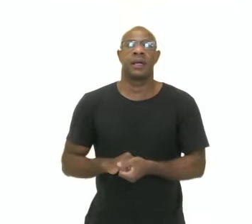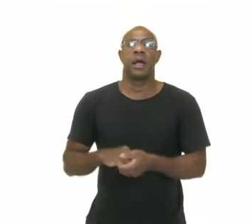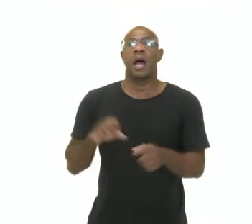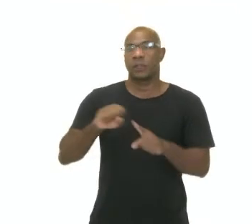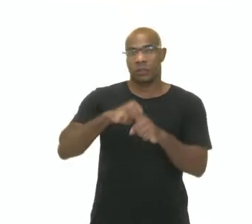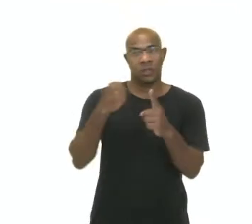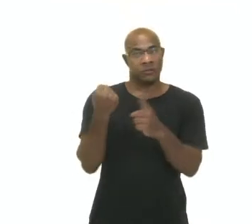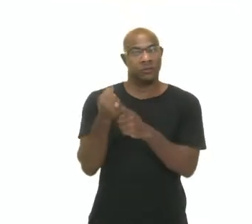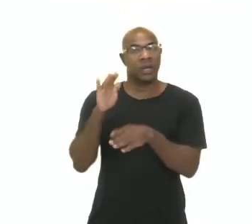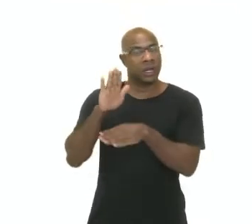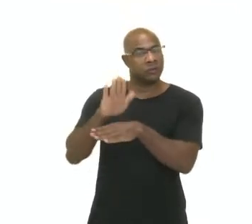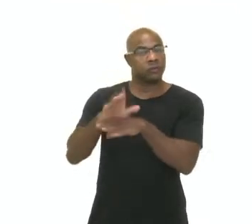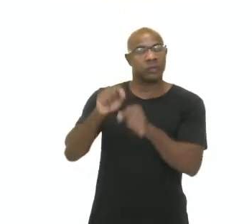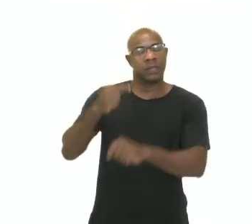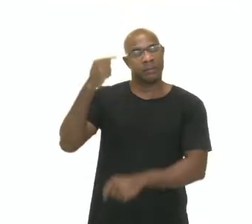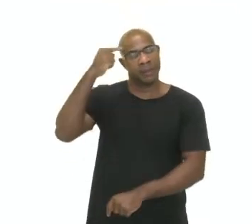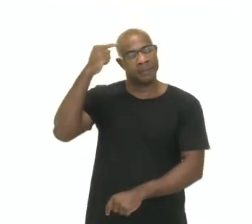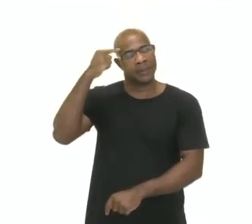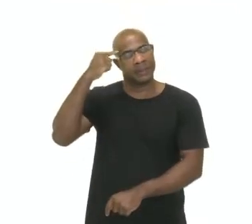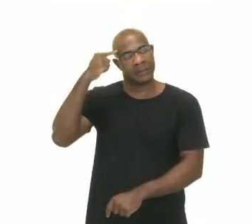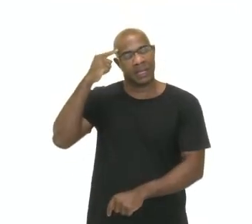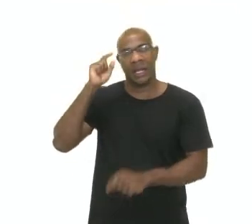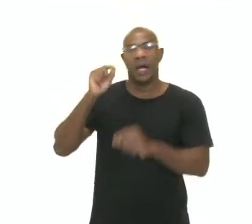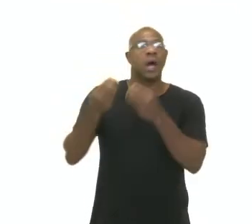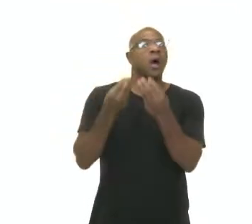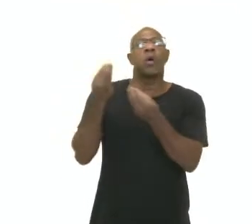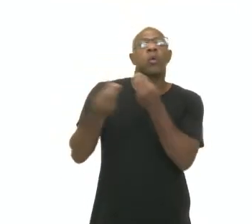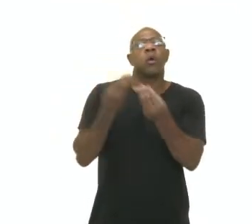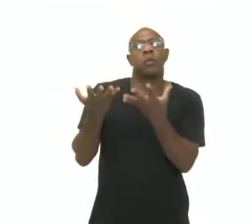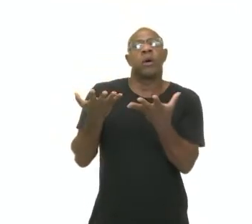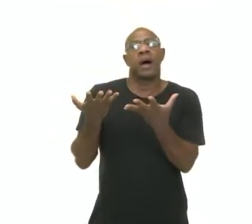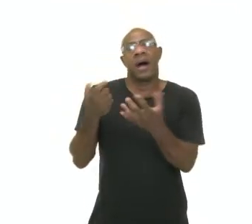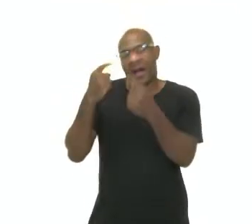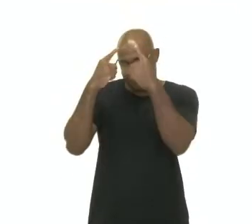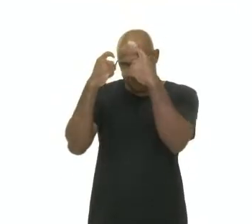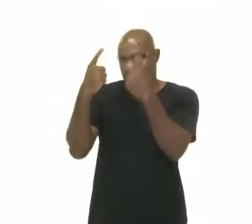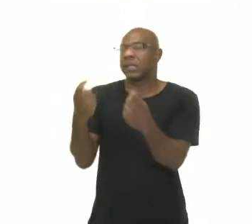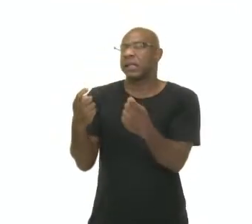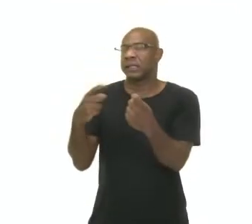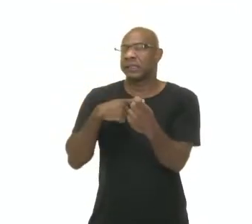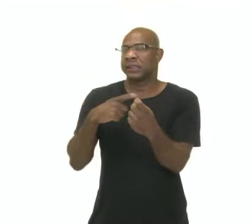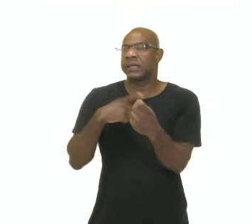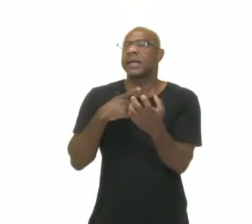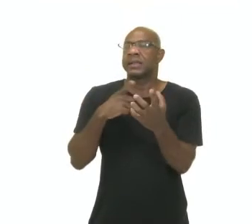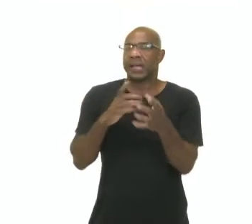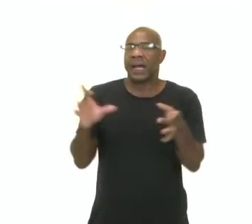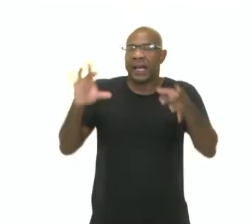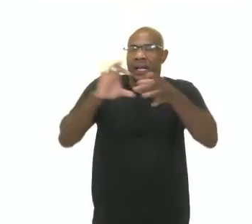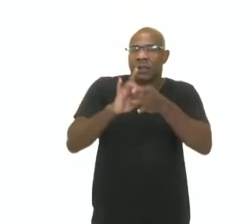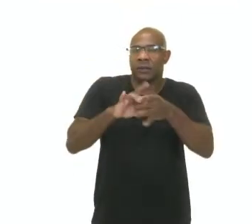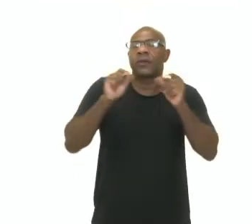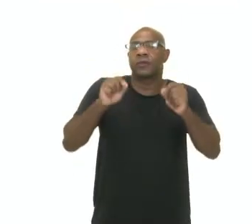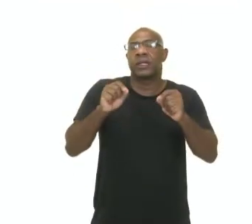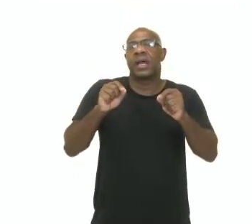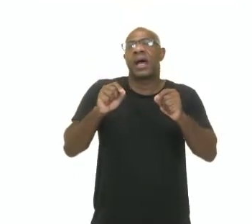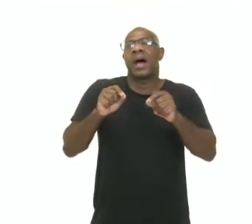para pensar criticamente a violência relacionada às desigualdades sociais,